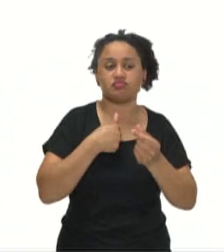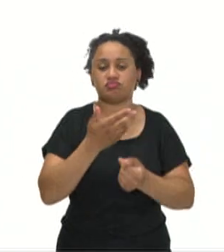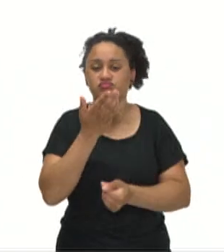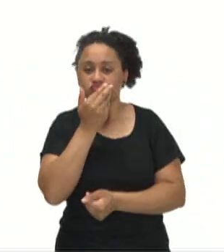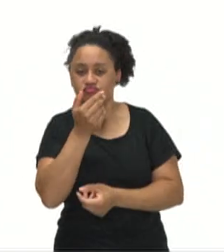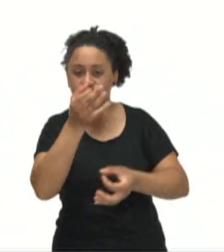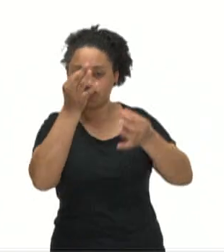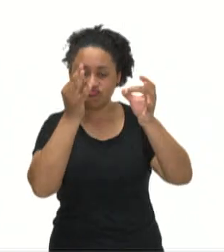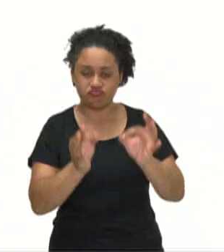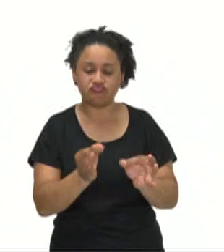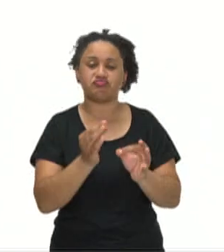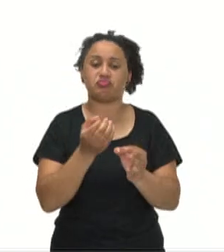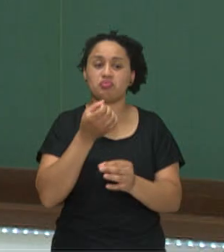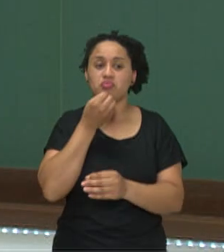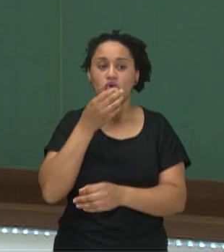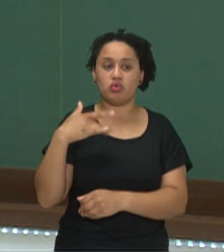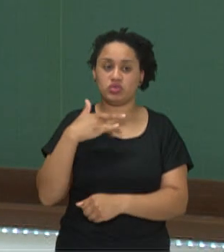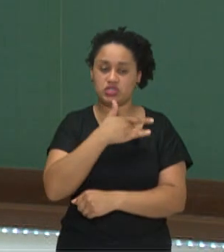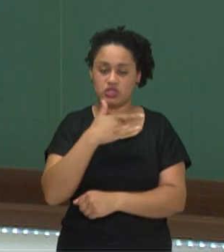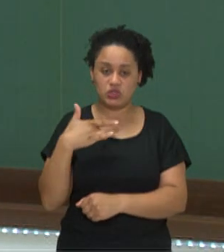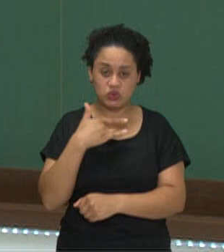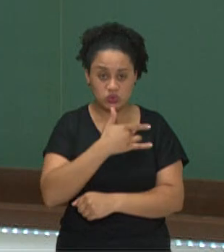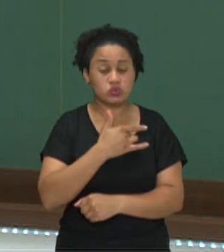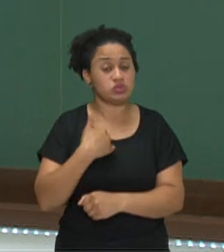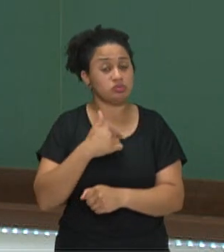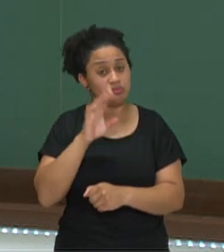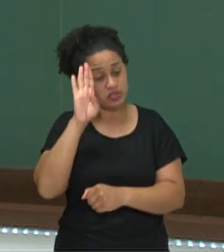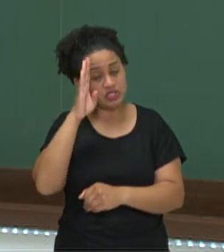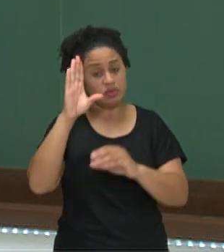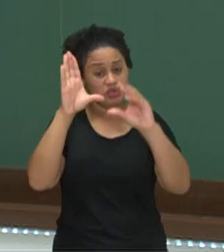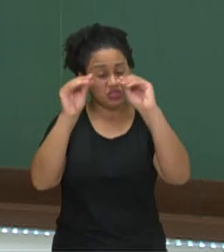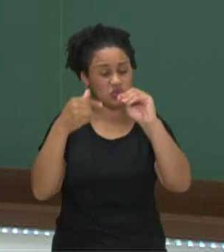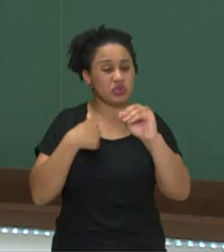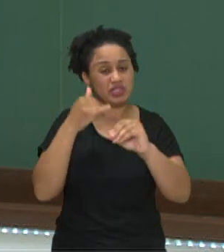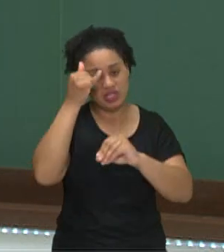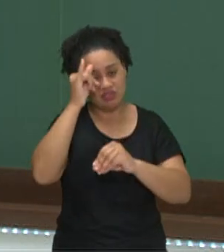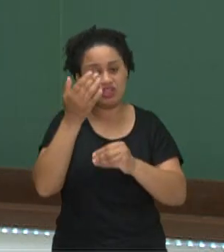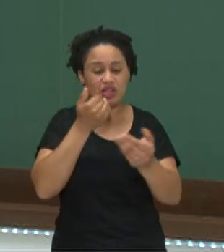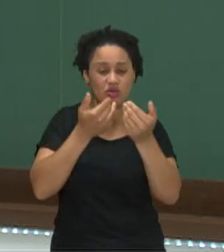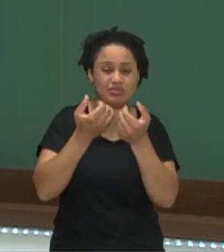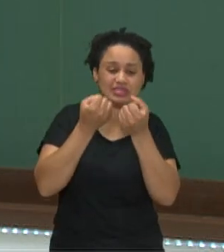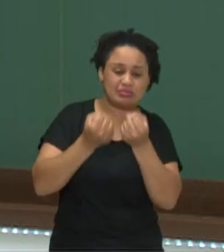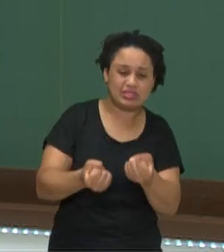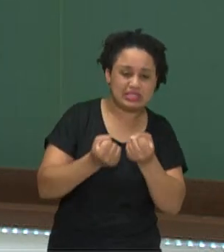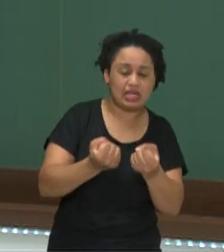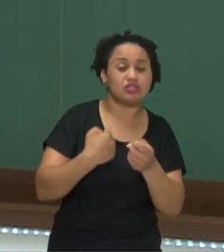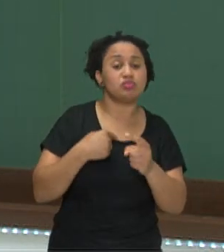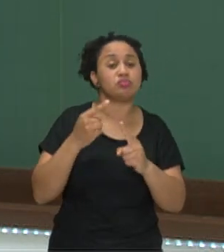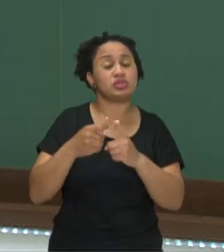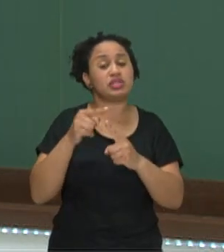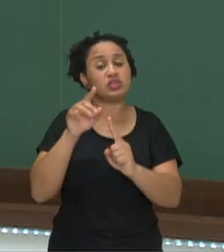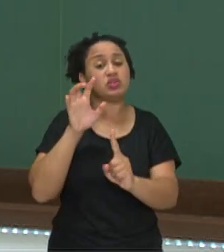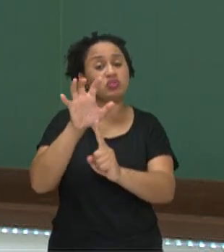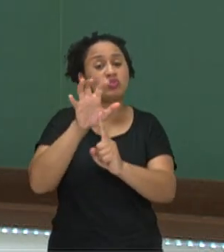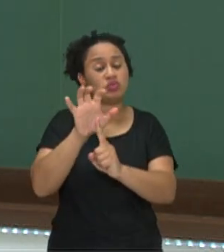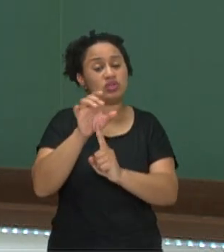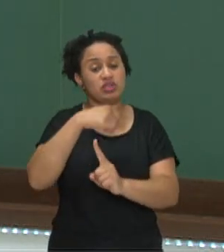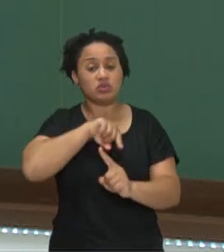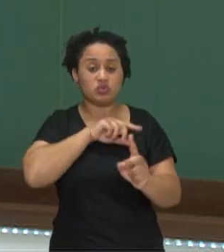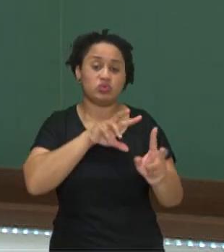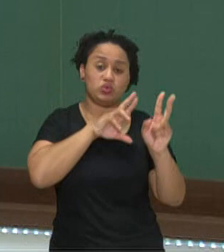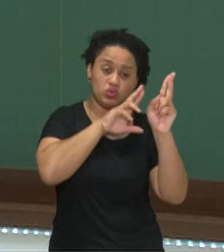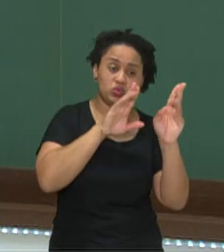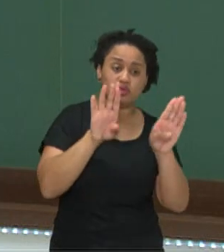alimentação saudável, né? Vamos aí principalmente à noite evitar alimentos pesados, gordurosos, que isso vai influenciar no nosso sono,